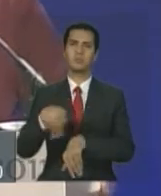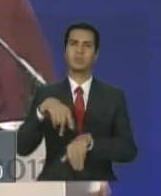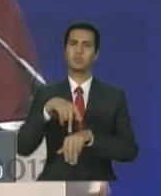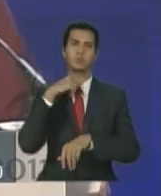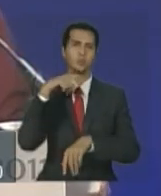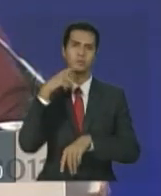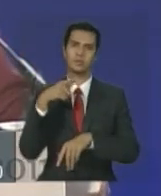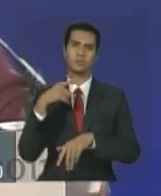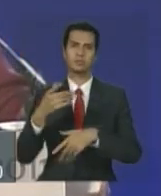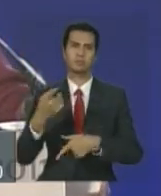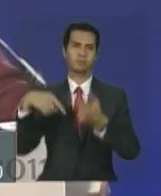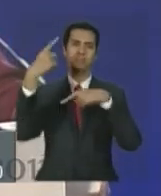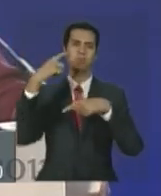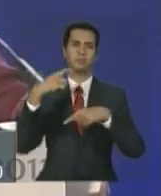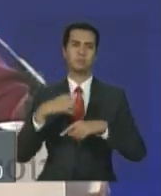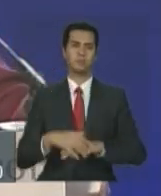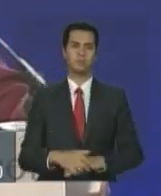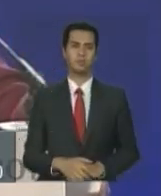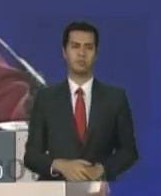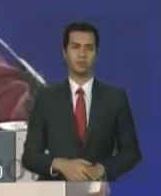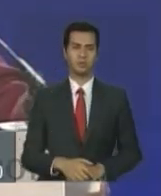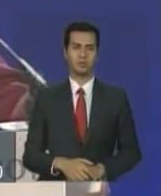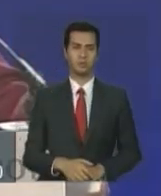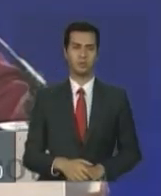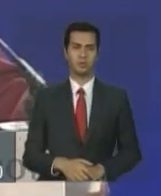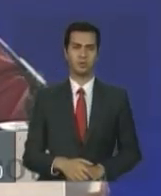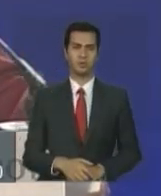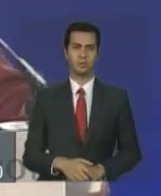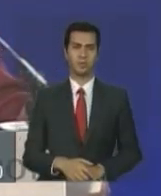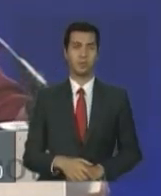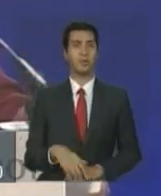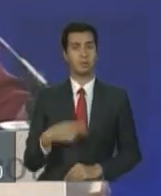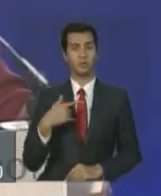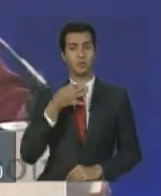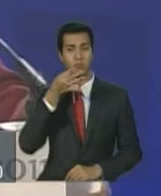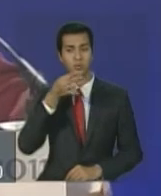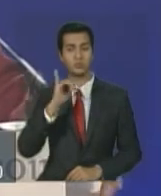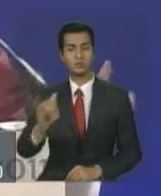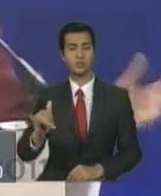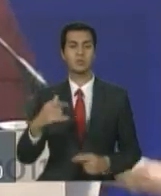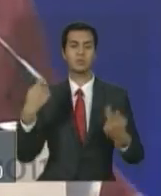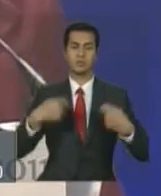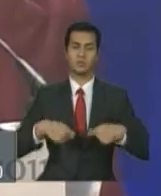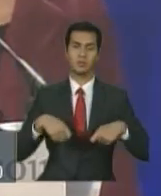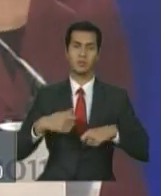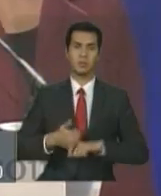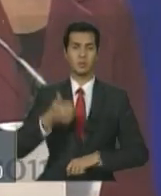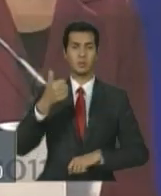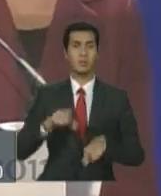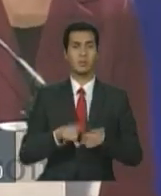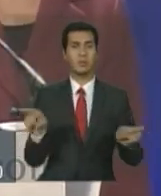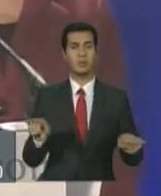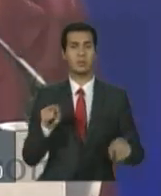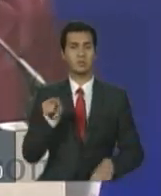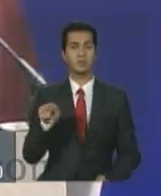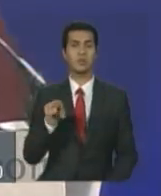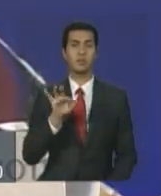dívidas. Eu posso até falar, ó, teria de ter uma melhoria ali naquela... Mas ele é, sem dúvida